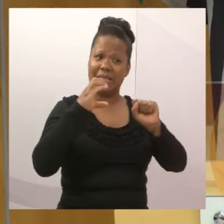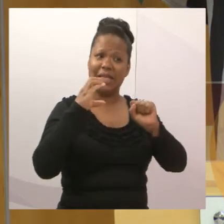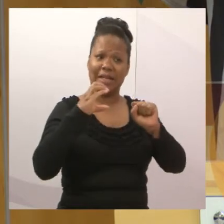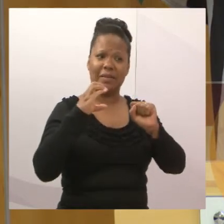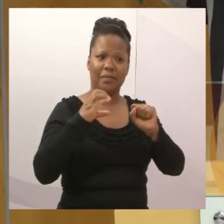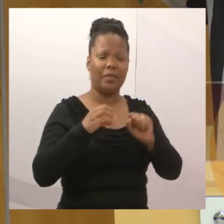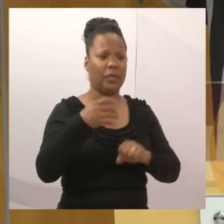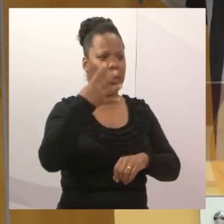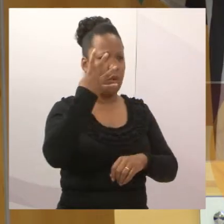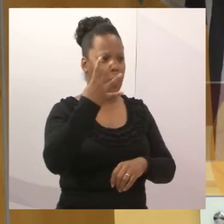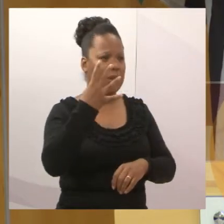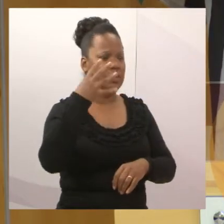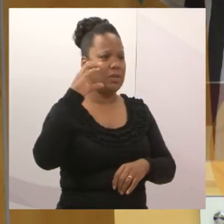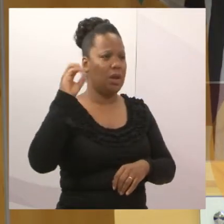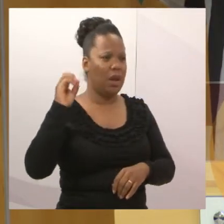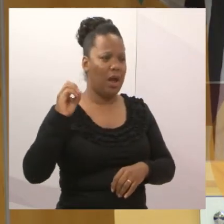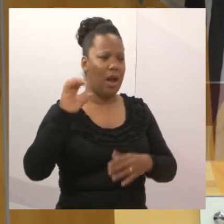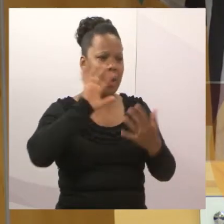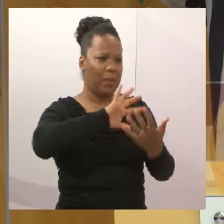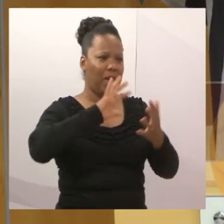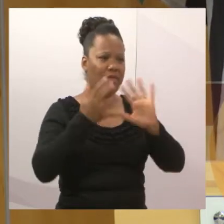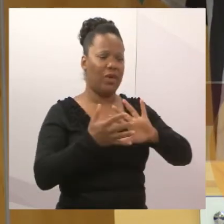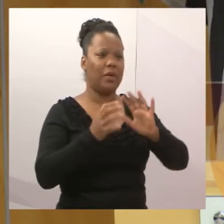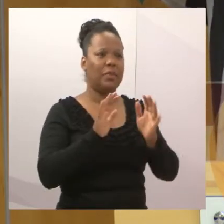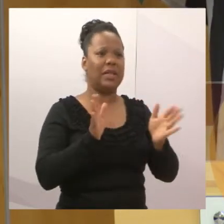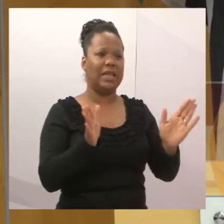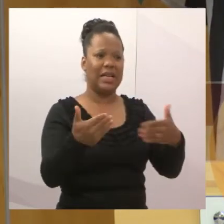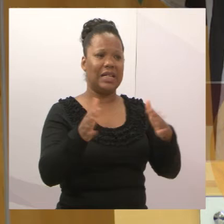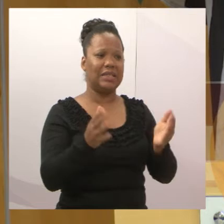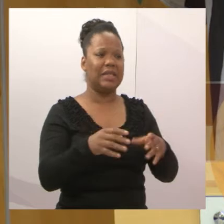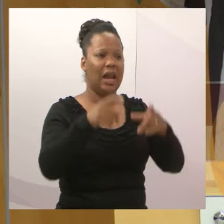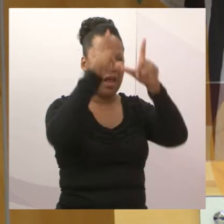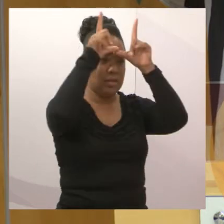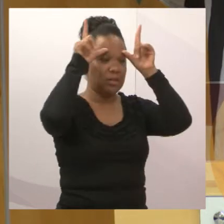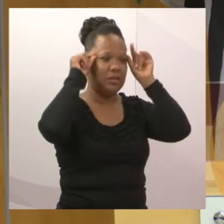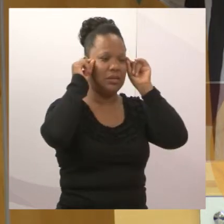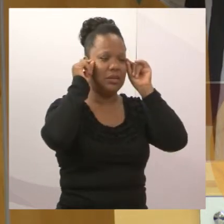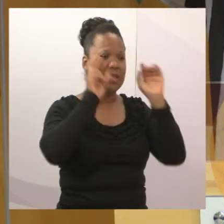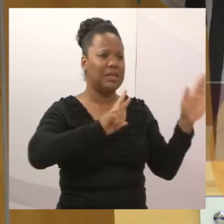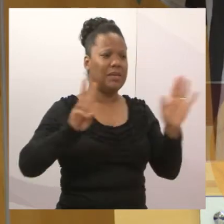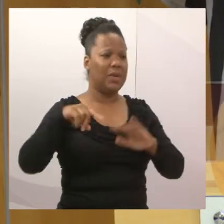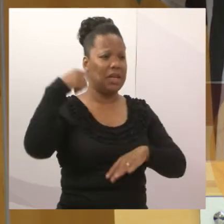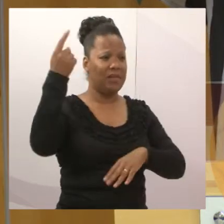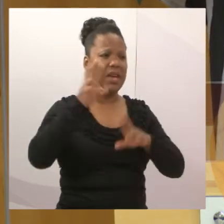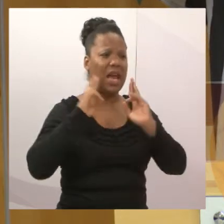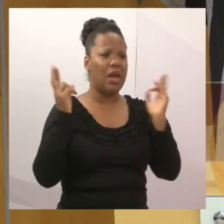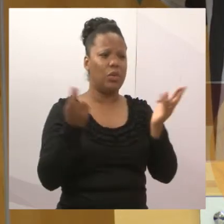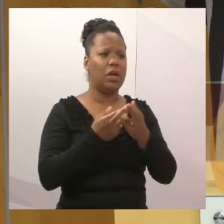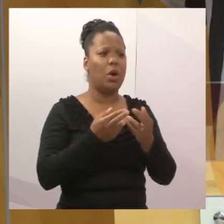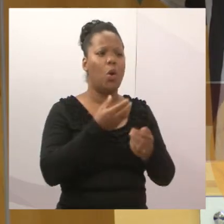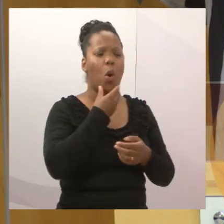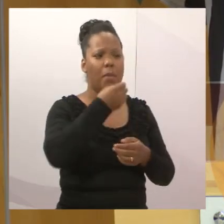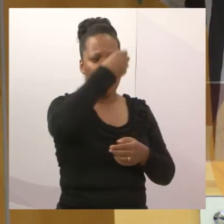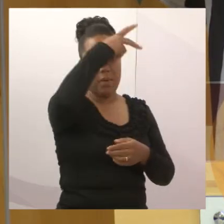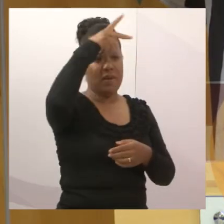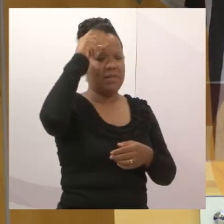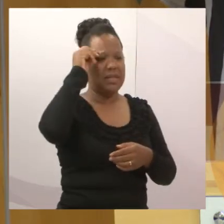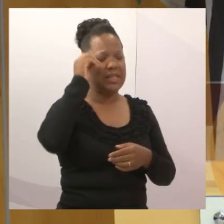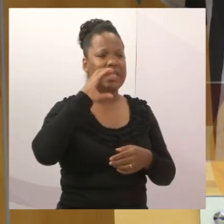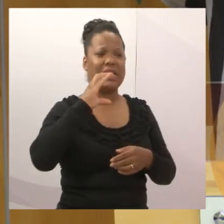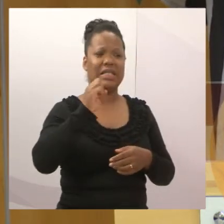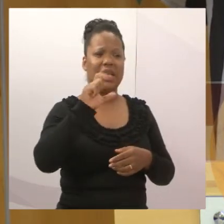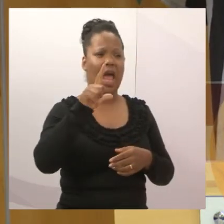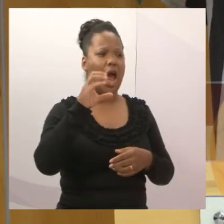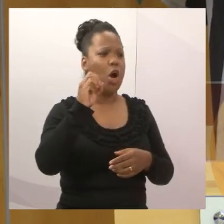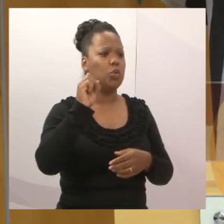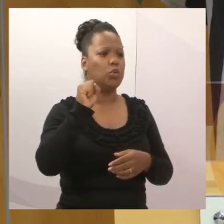Foram R$400 mil para a reforma das enfermarias. O prefeito a gente vai ter uma reunião agora na próxima semana com o secretário, com o Celso, para ver